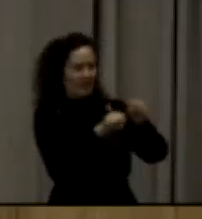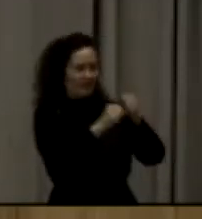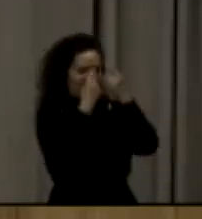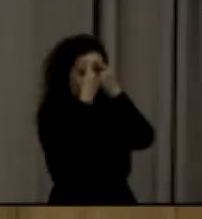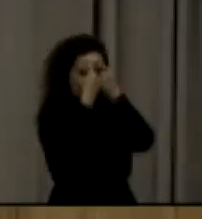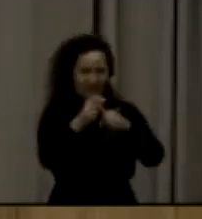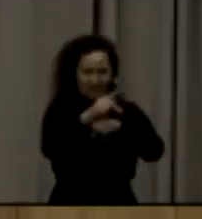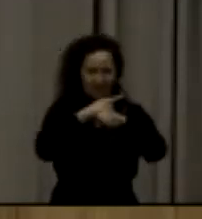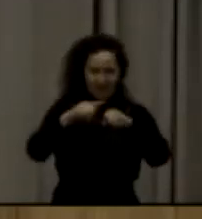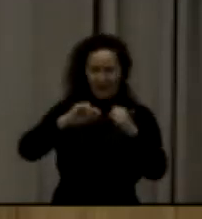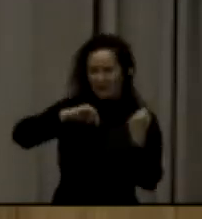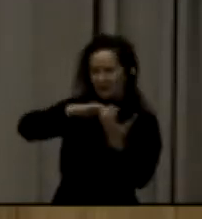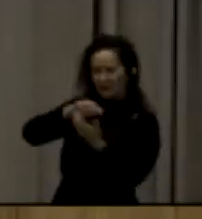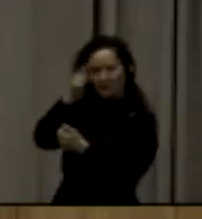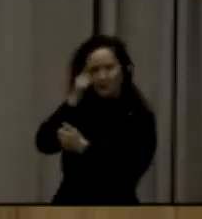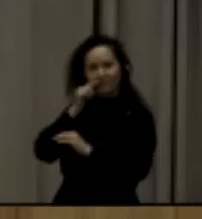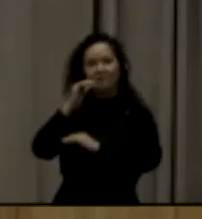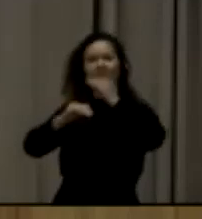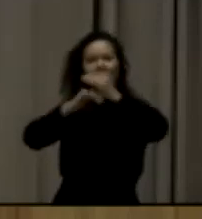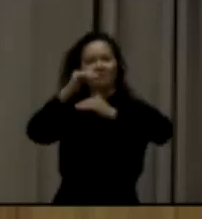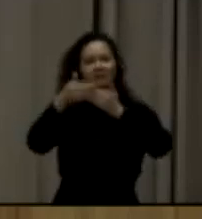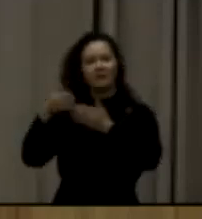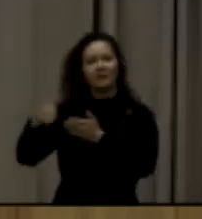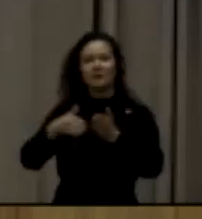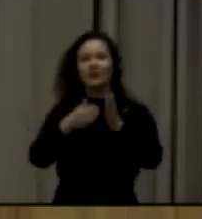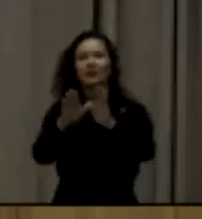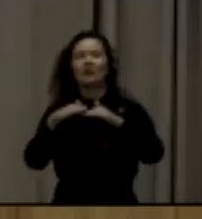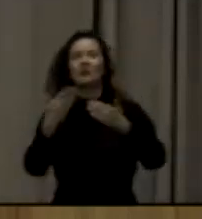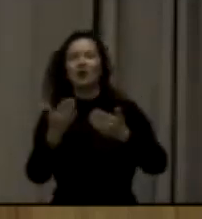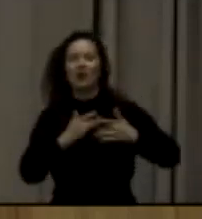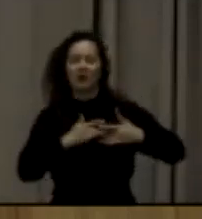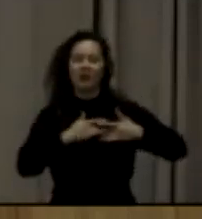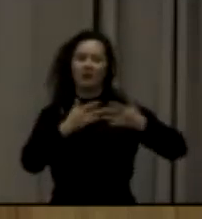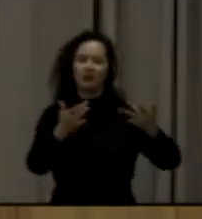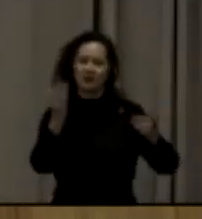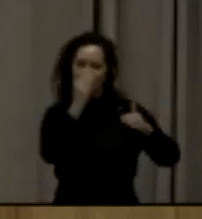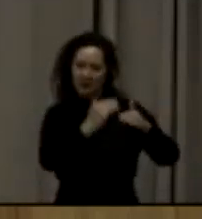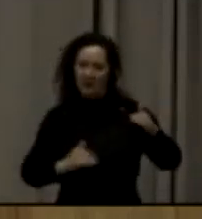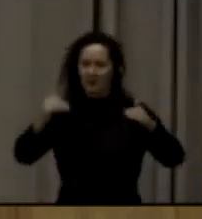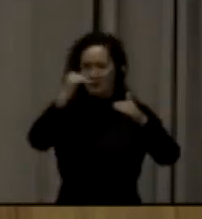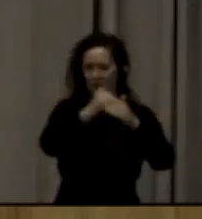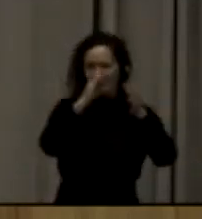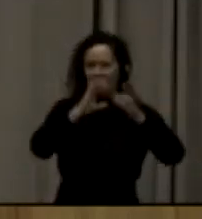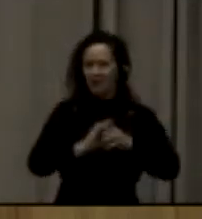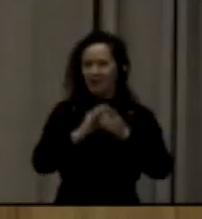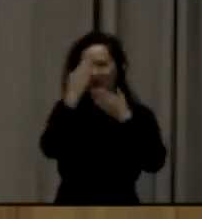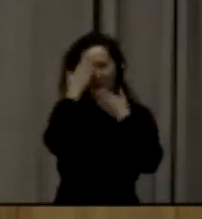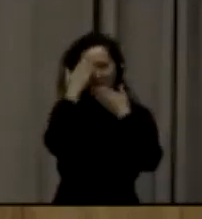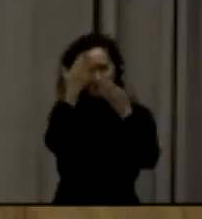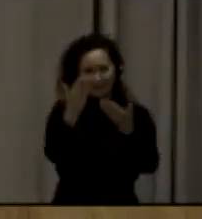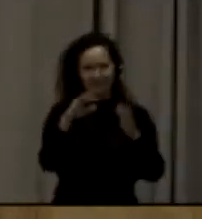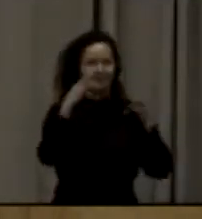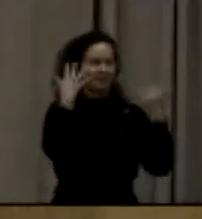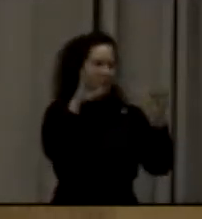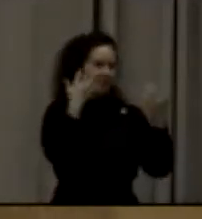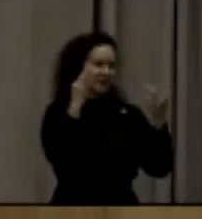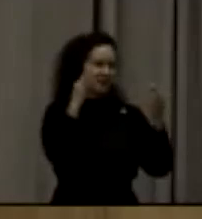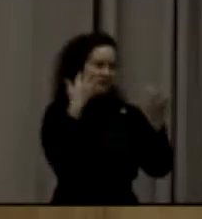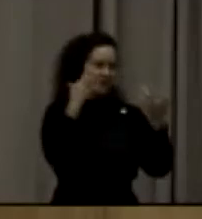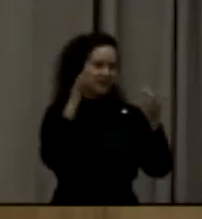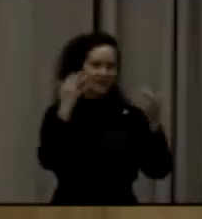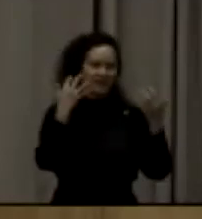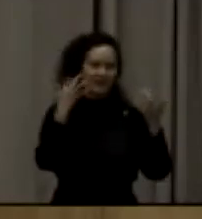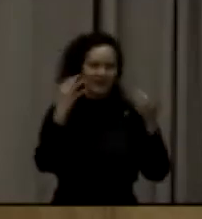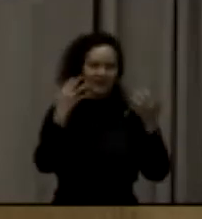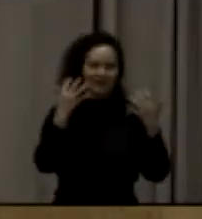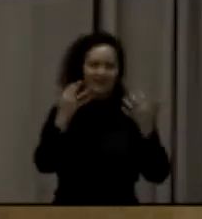isso consigamos dar um passo na direção da solidariedade, da igualdade e da liberdade. Muito obrigado.